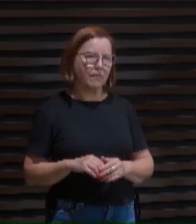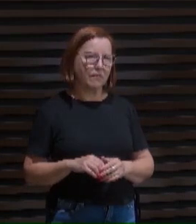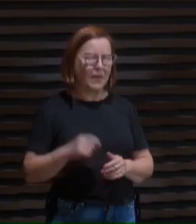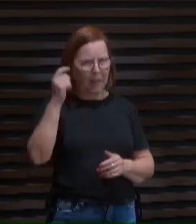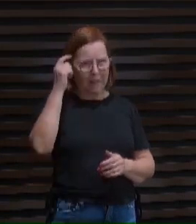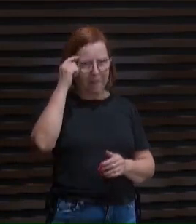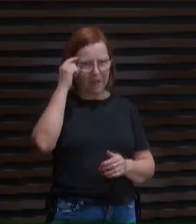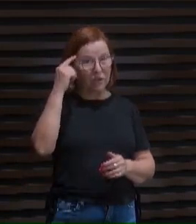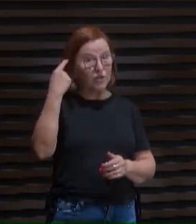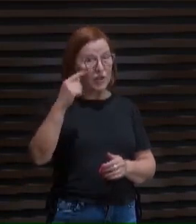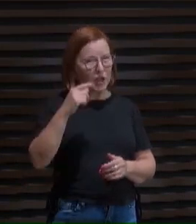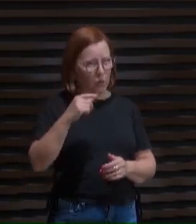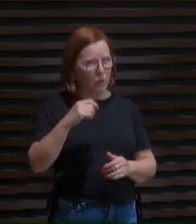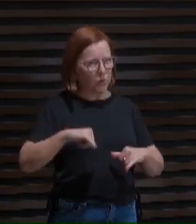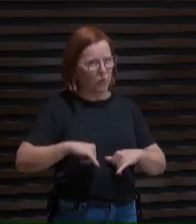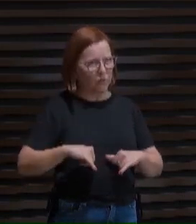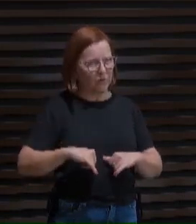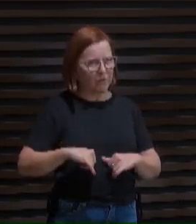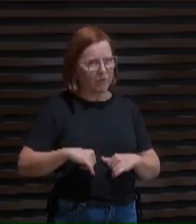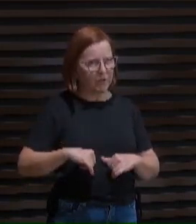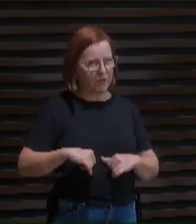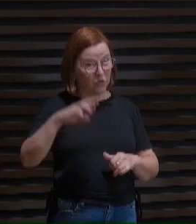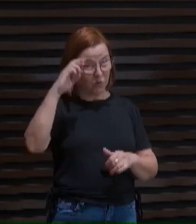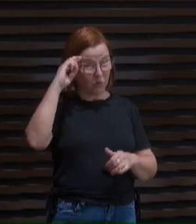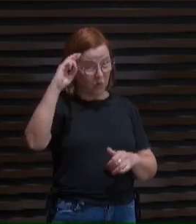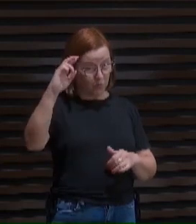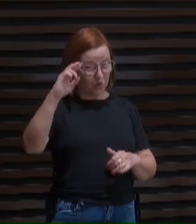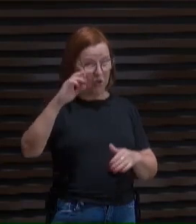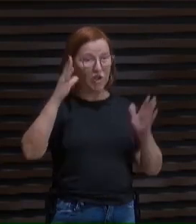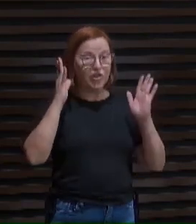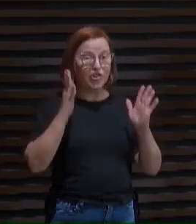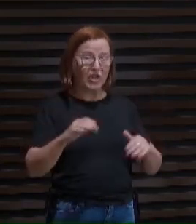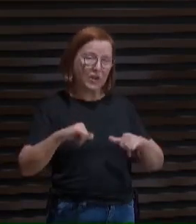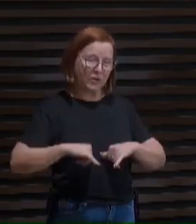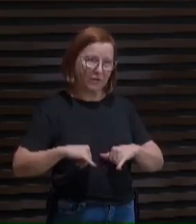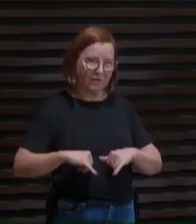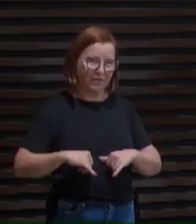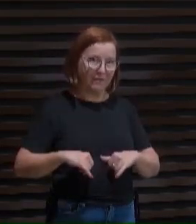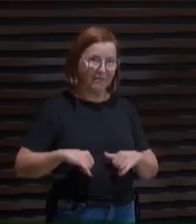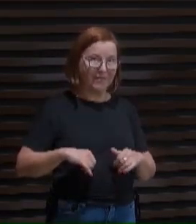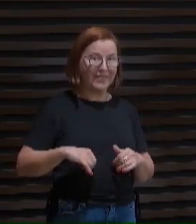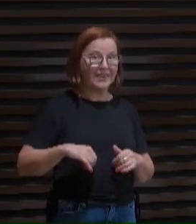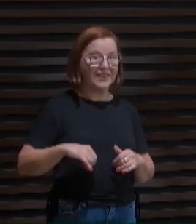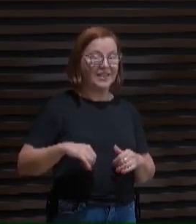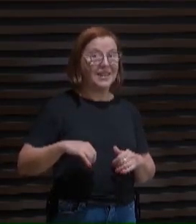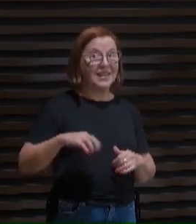vai passar que o Senhor já não passou? E que Ele pode socorrer você e Ele pode socorrer a mim.